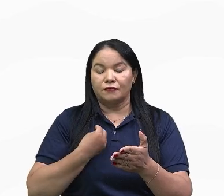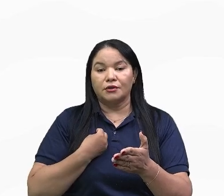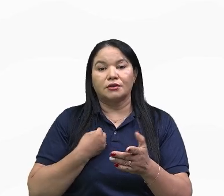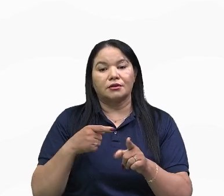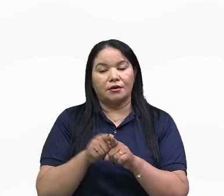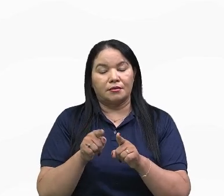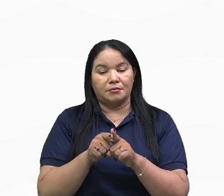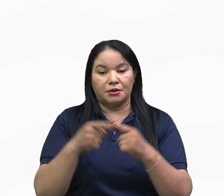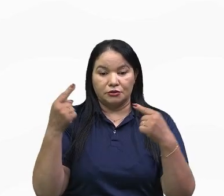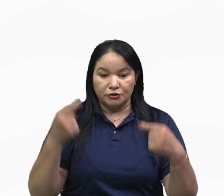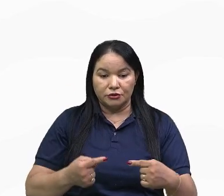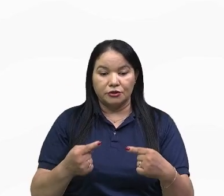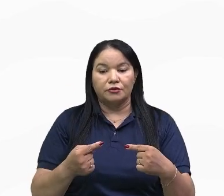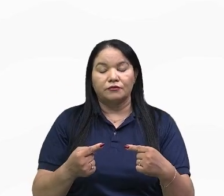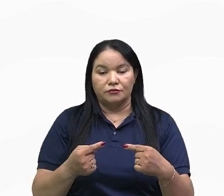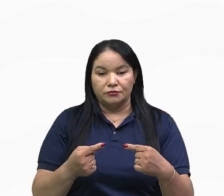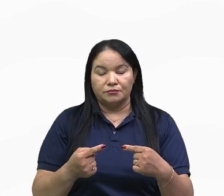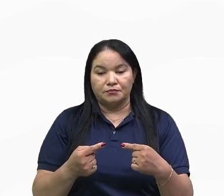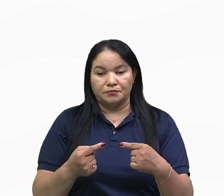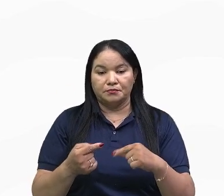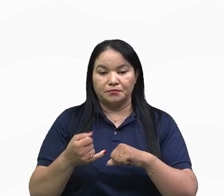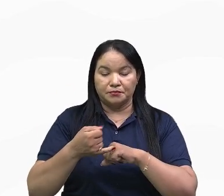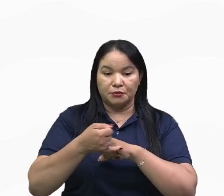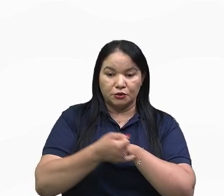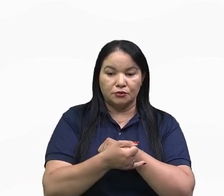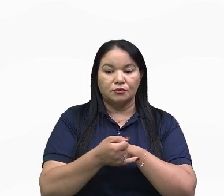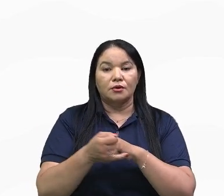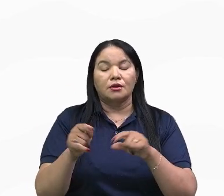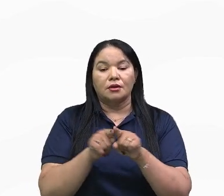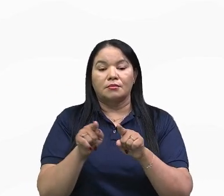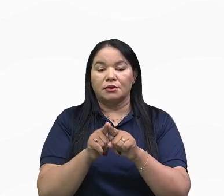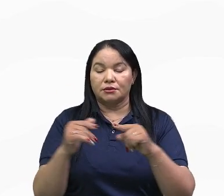um desafio para a infraestrutura urbana,